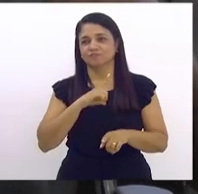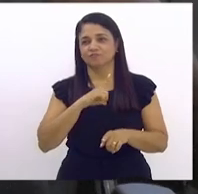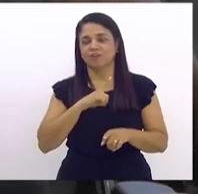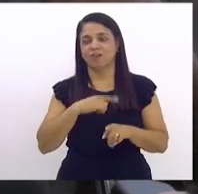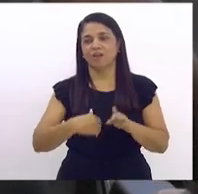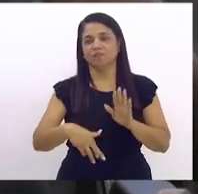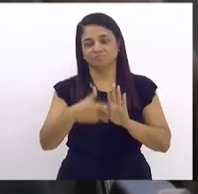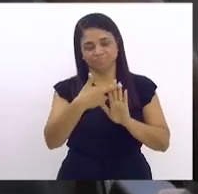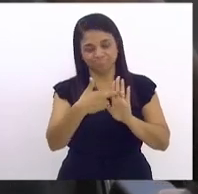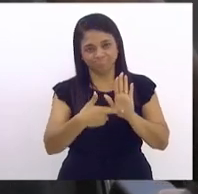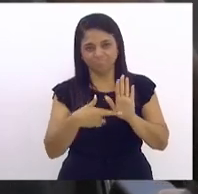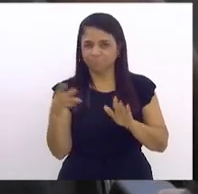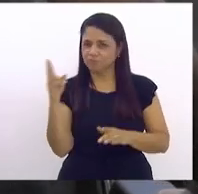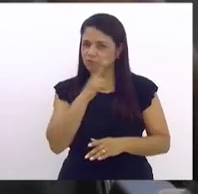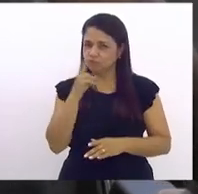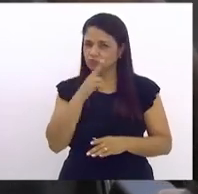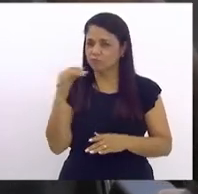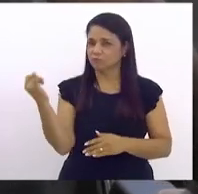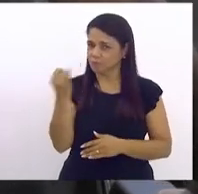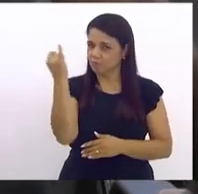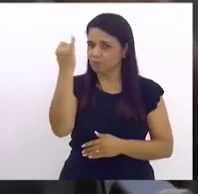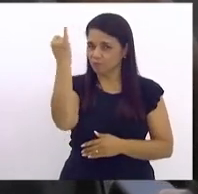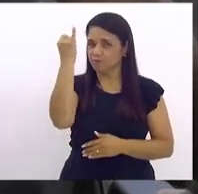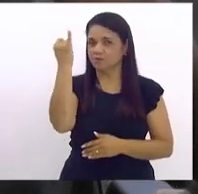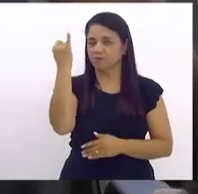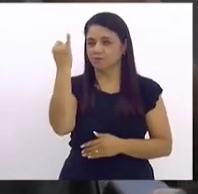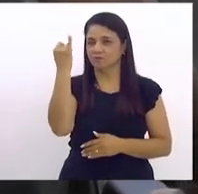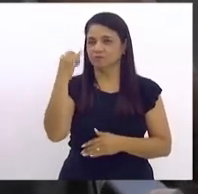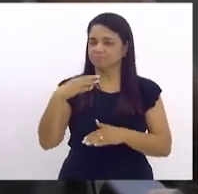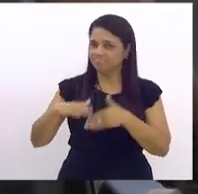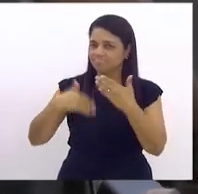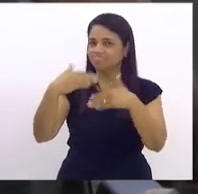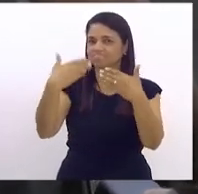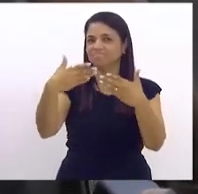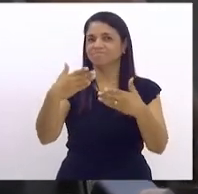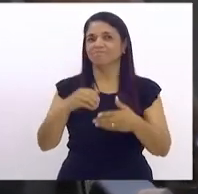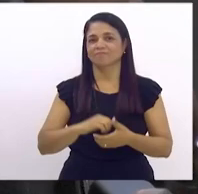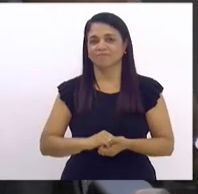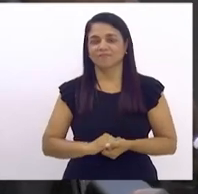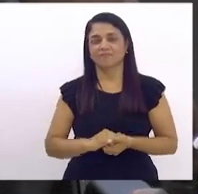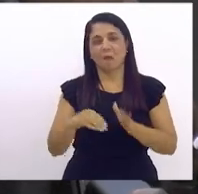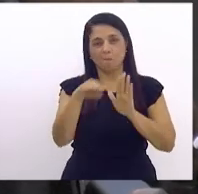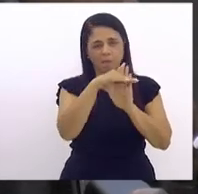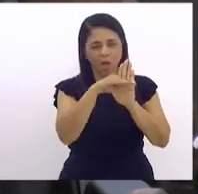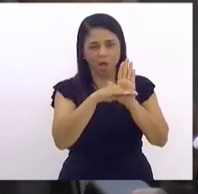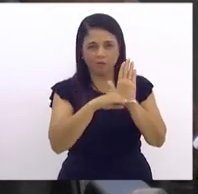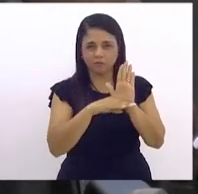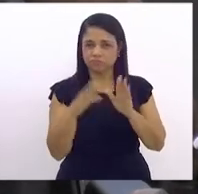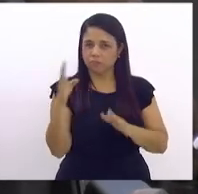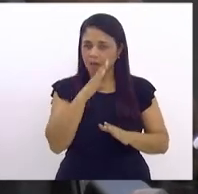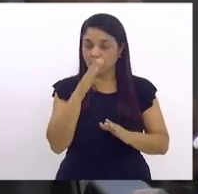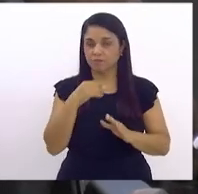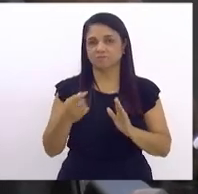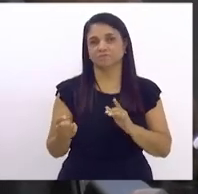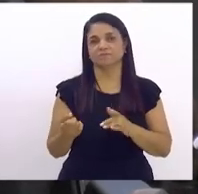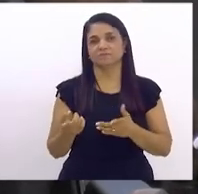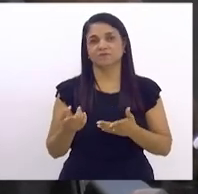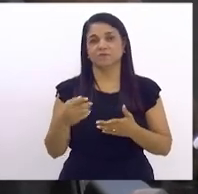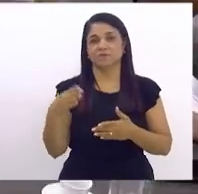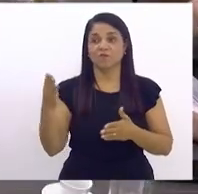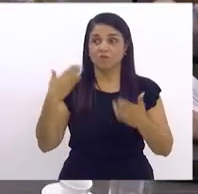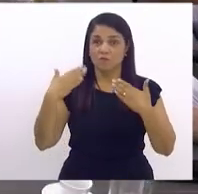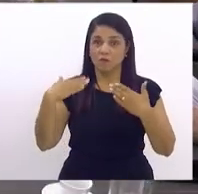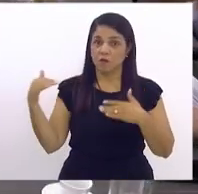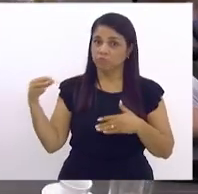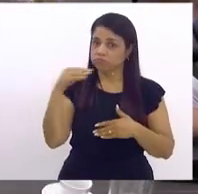regime de urgência. É importante também a gente avançar e diligenciar para trazer a pauta logo, até para aproveitar o momento, né? O verão está vindo